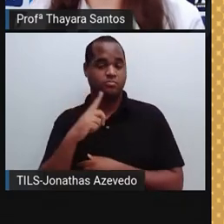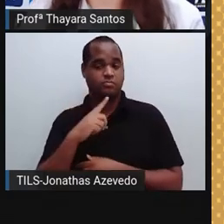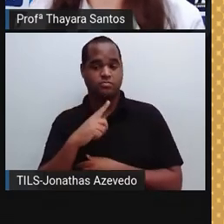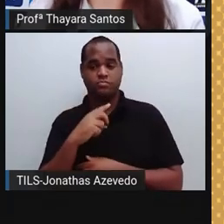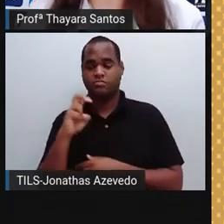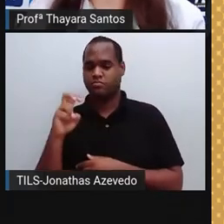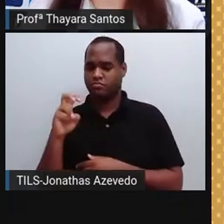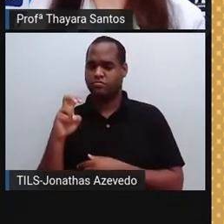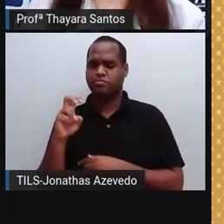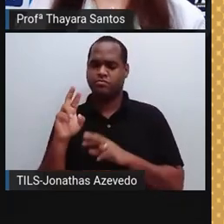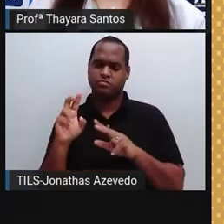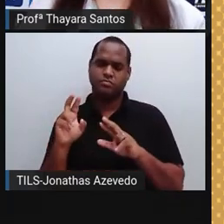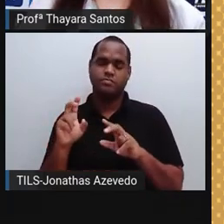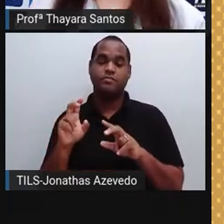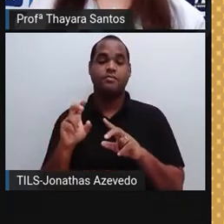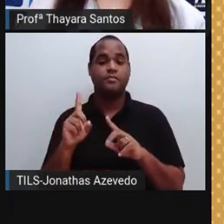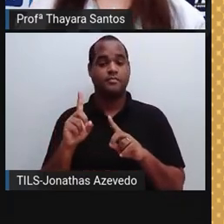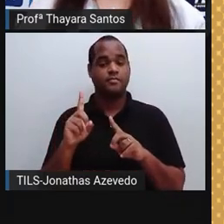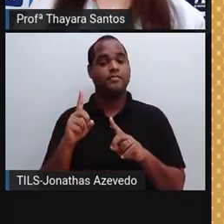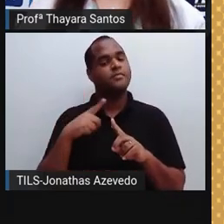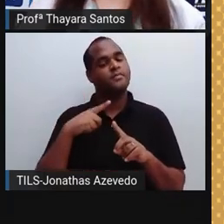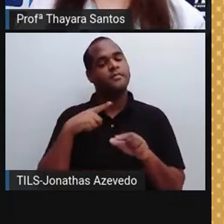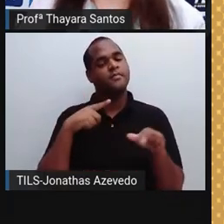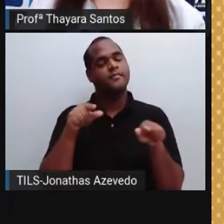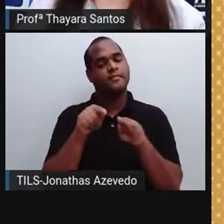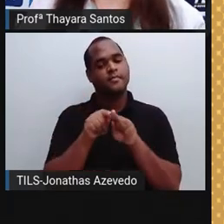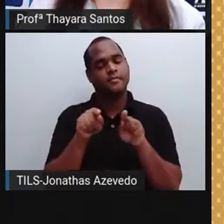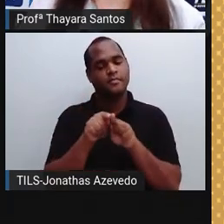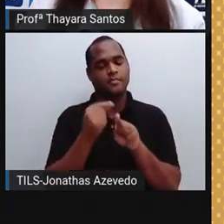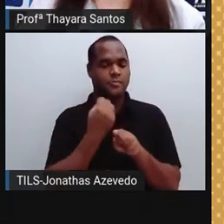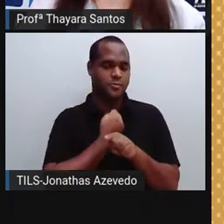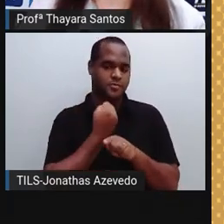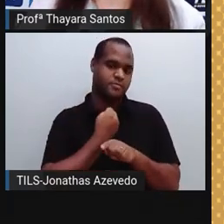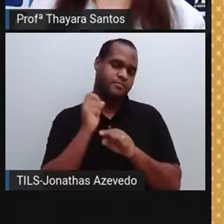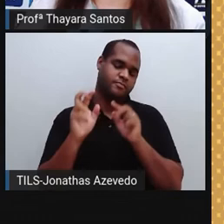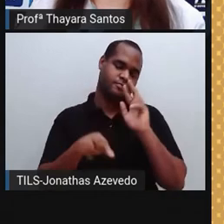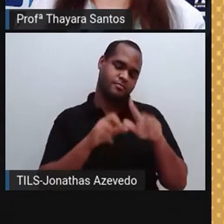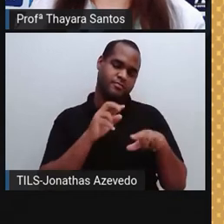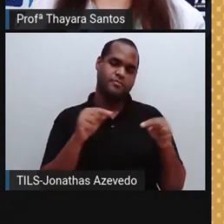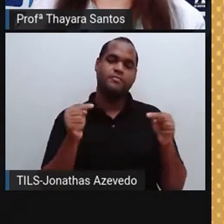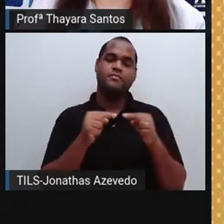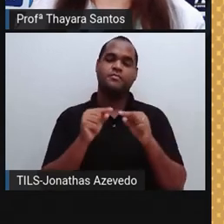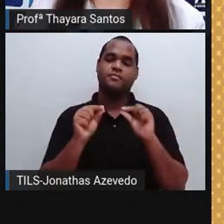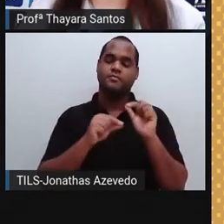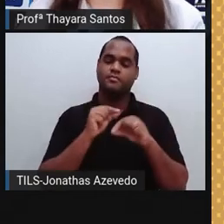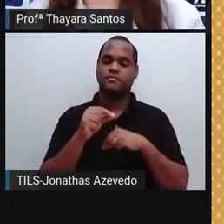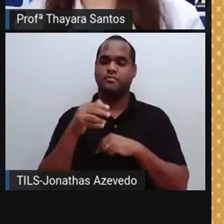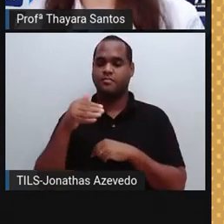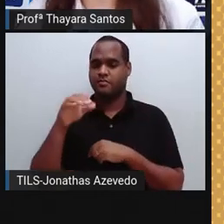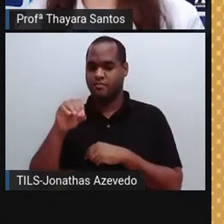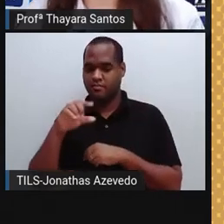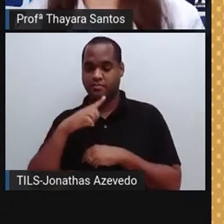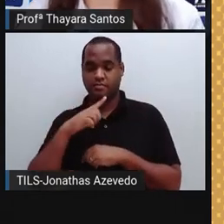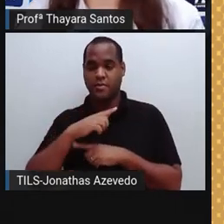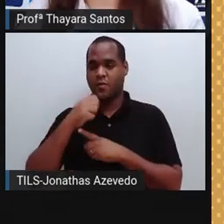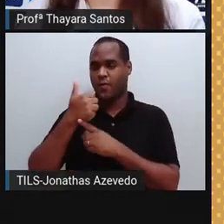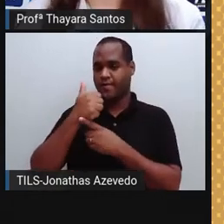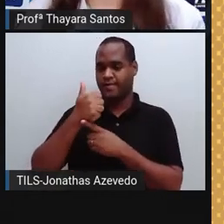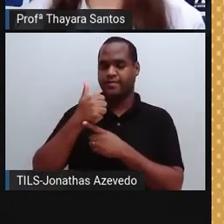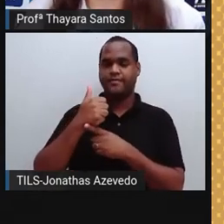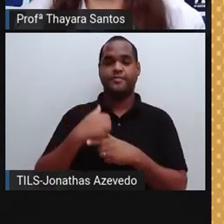atômico 5. Eles também têm número de massa diferente. Um tem número de massa 10, o outro tem número de massa